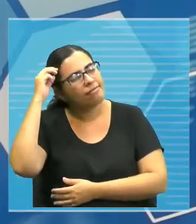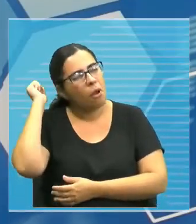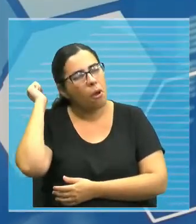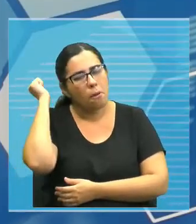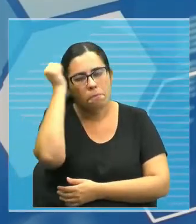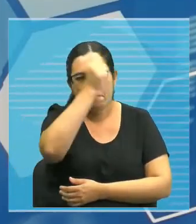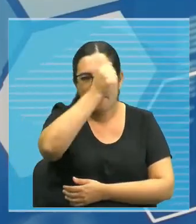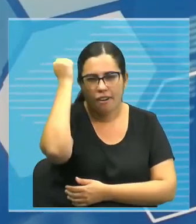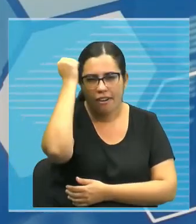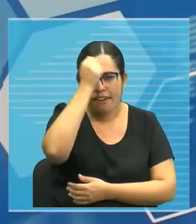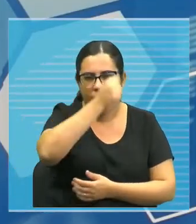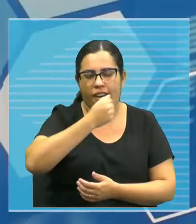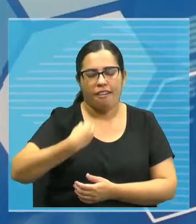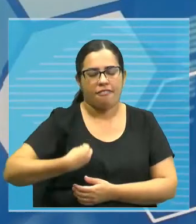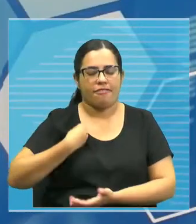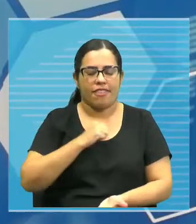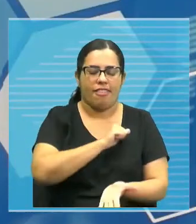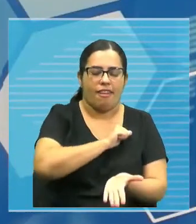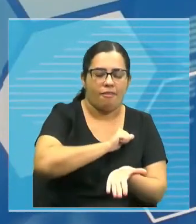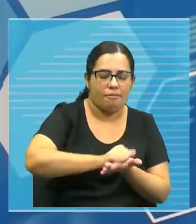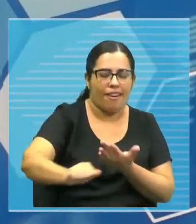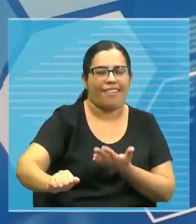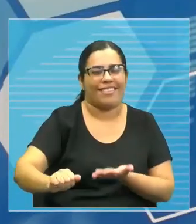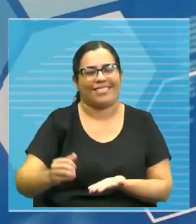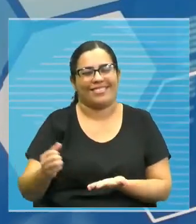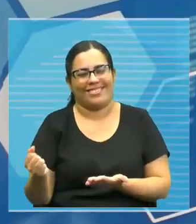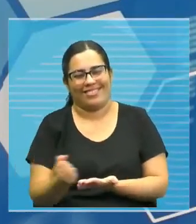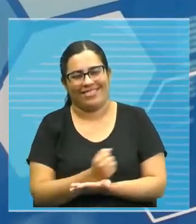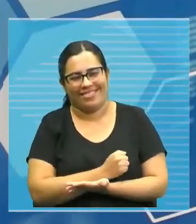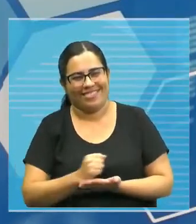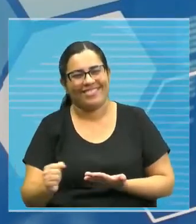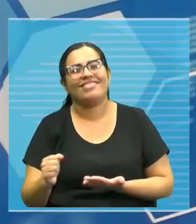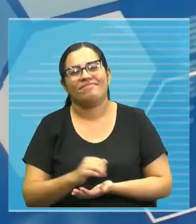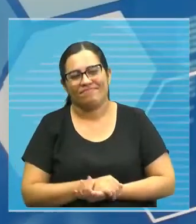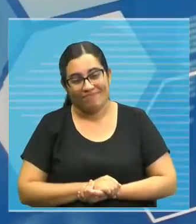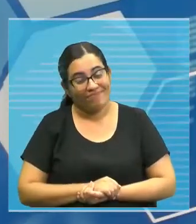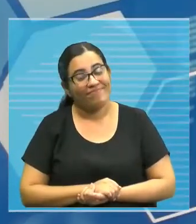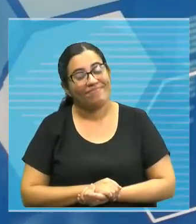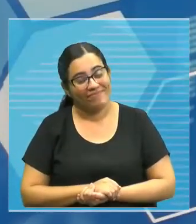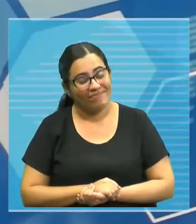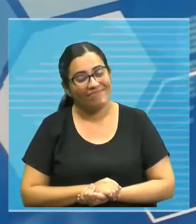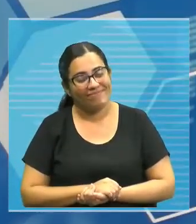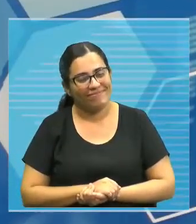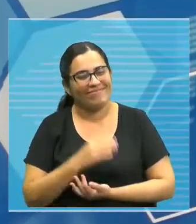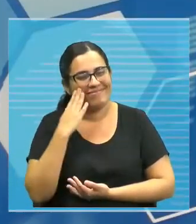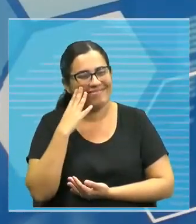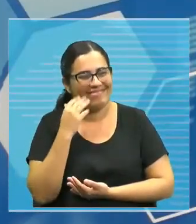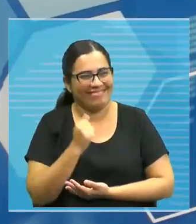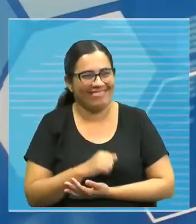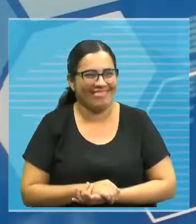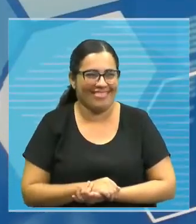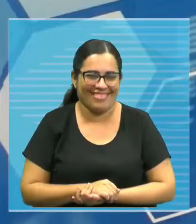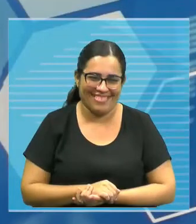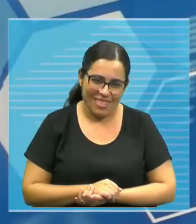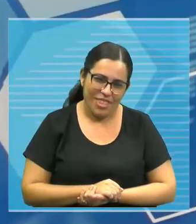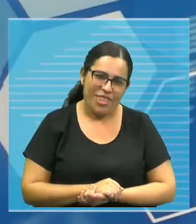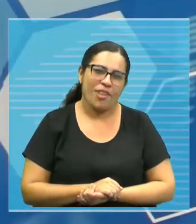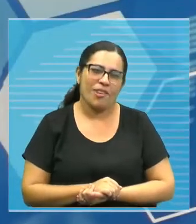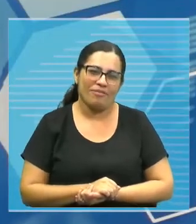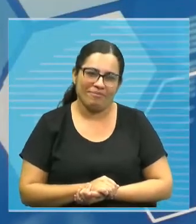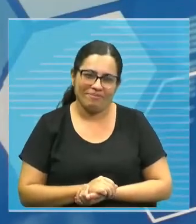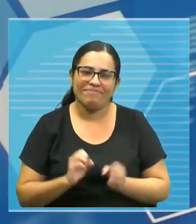você da minha história. Rosinha, essa Rosinha tá mal intencionada. Quando ela